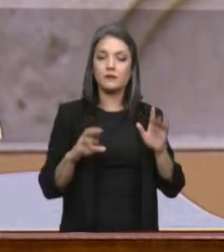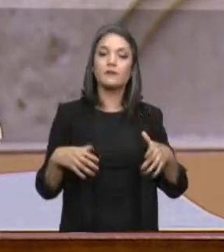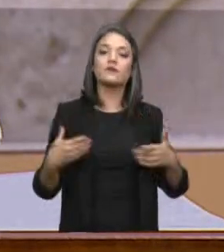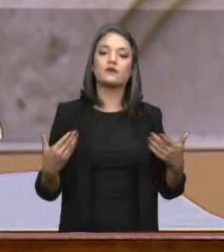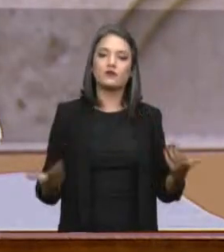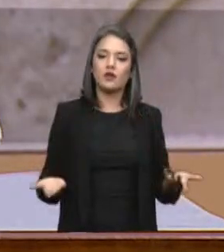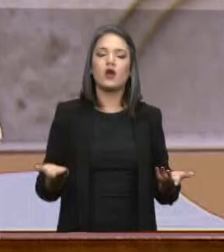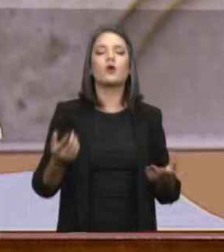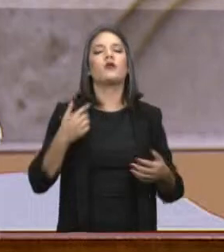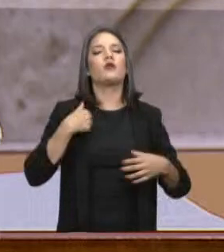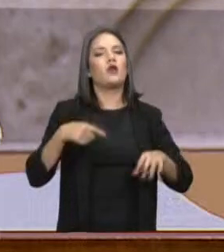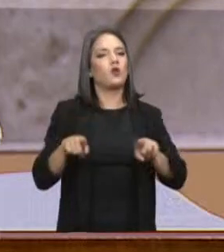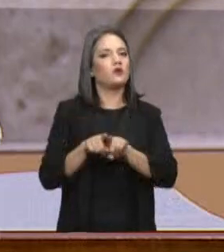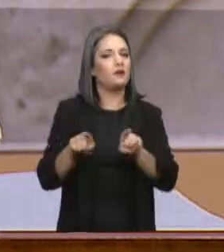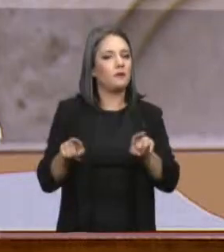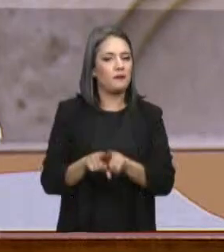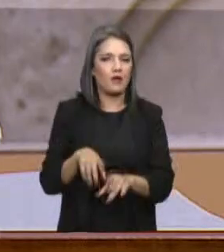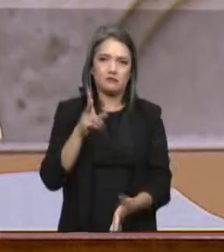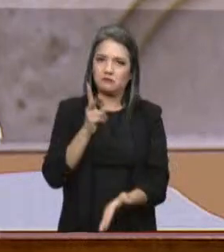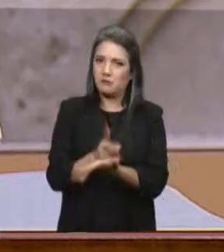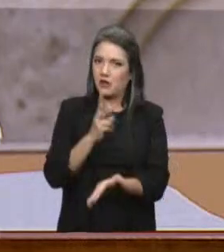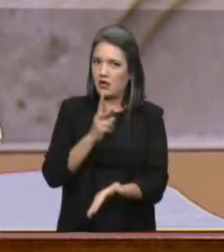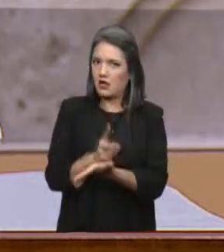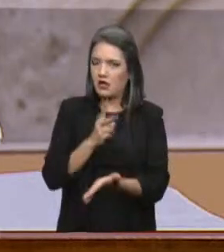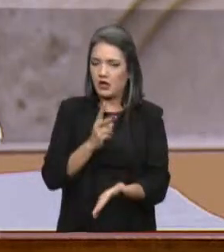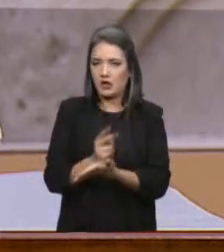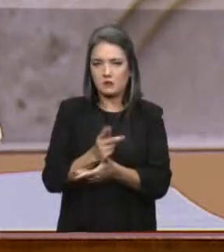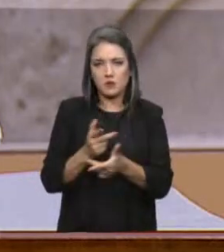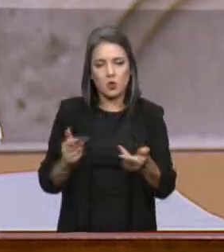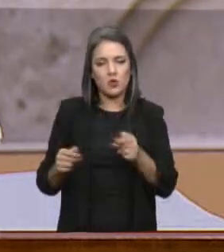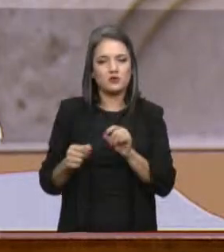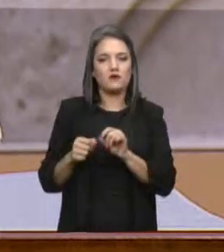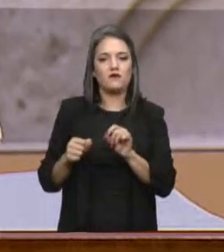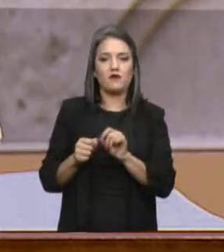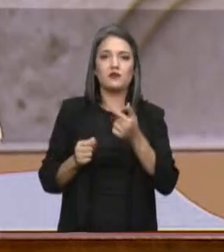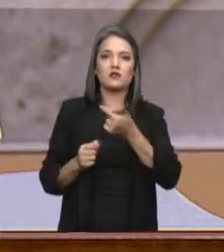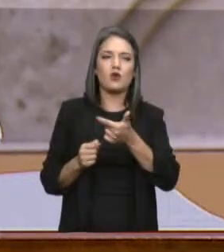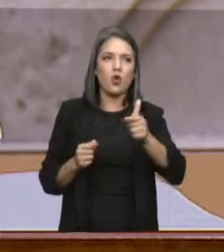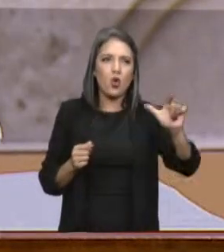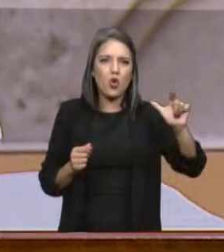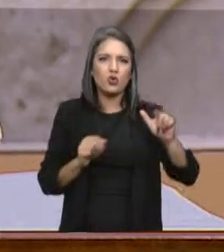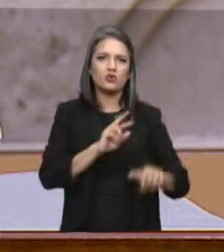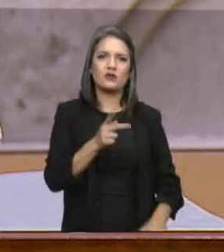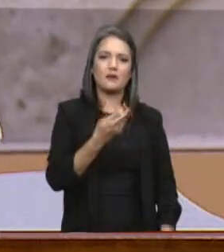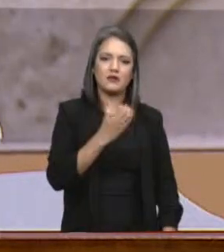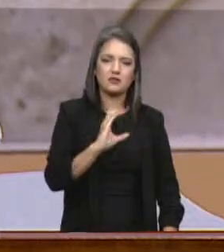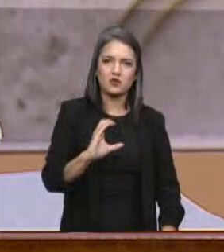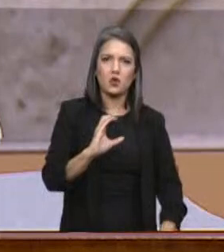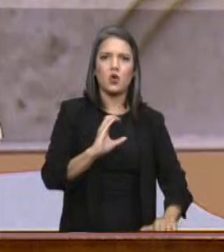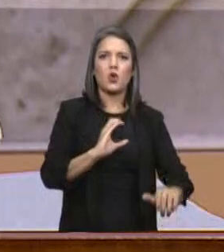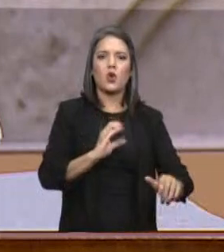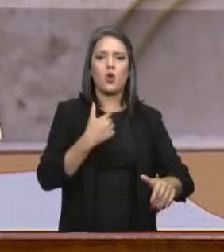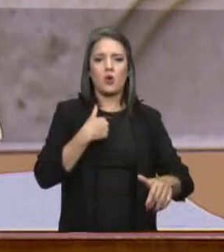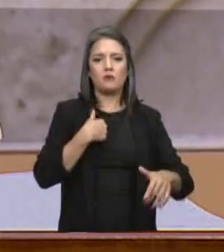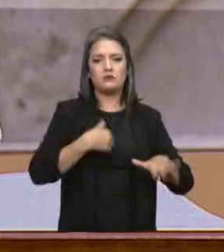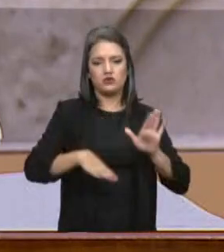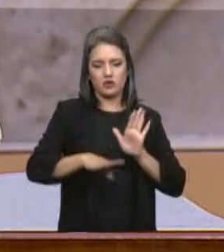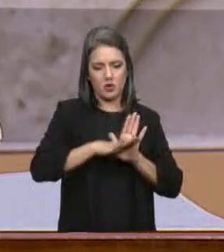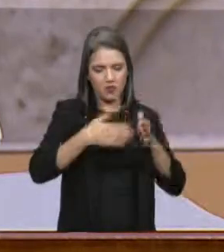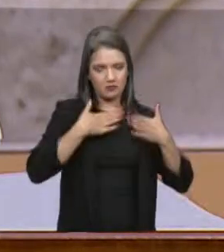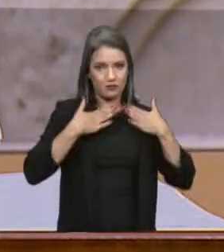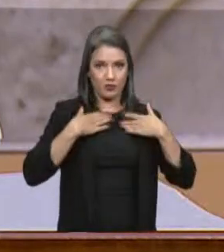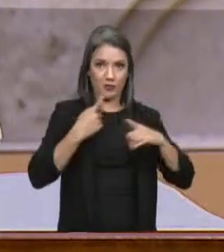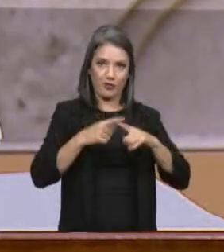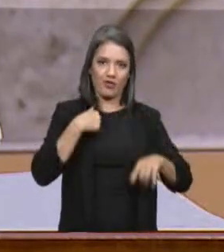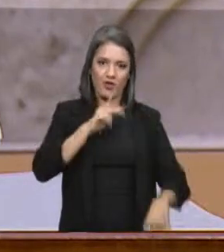Eu segui essa mesma orientação em inúmeros outros habeas corpus que vieram a mim na condição de Presidente